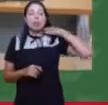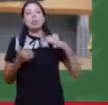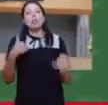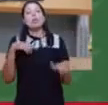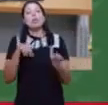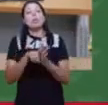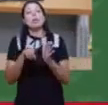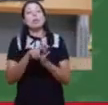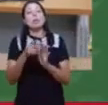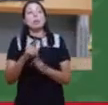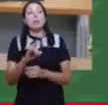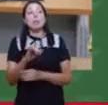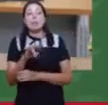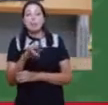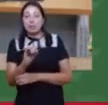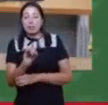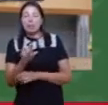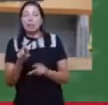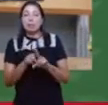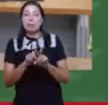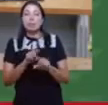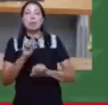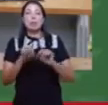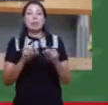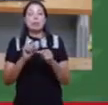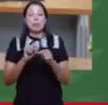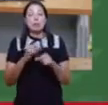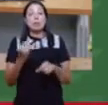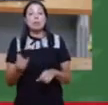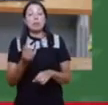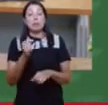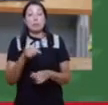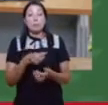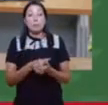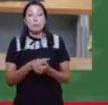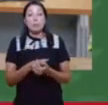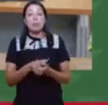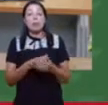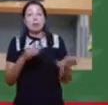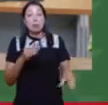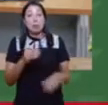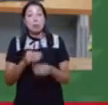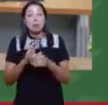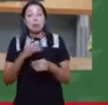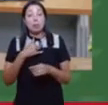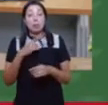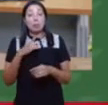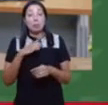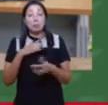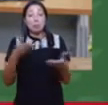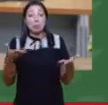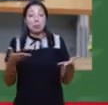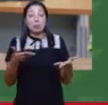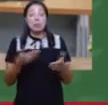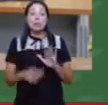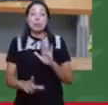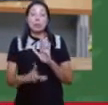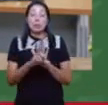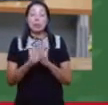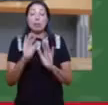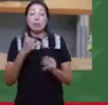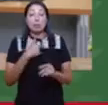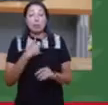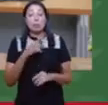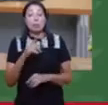passo para o nosso querido Dair Cunha e Orlindo Chinaglia, mas é muito importante. Um elemento que nós vamos ter nesta legislação, e que